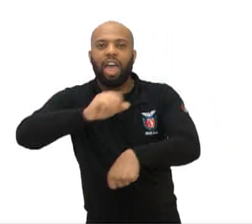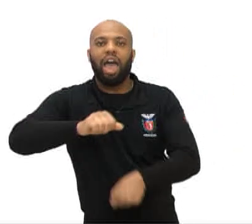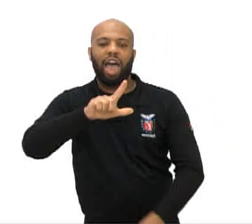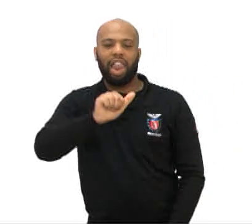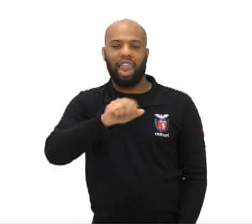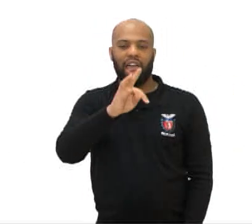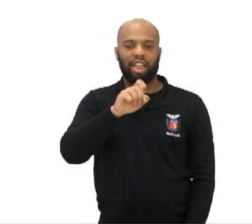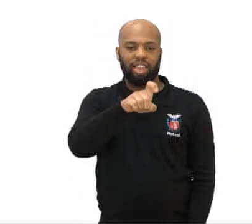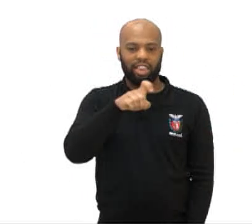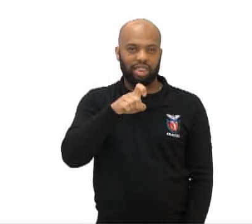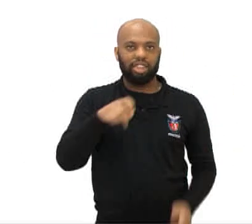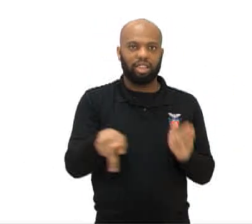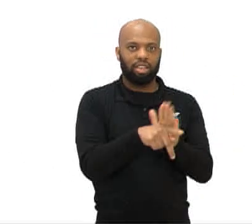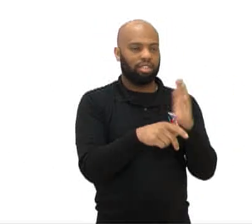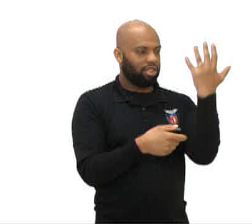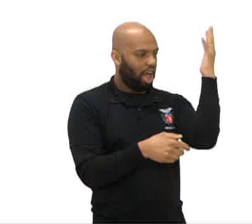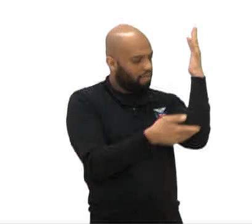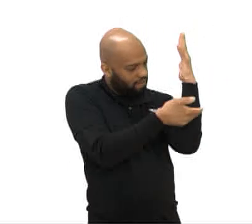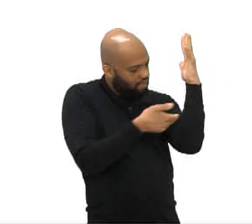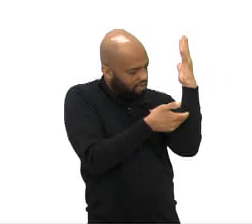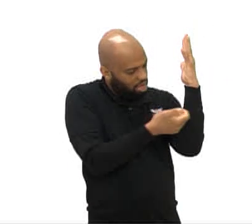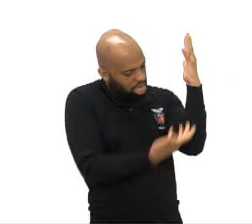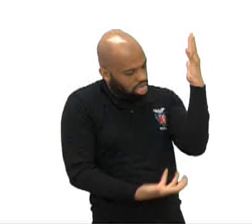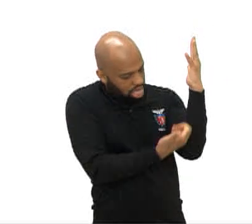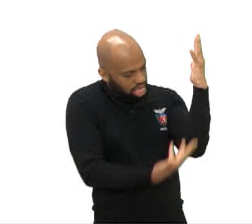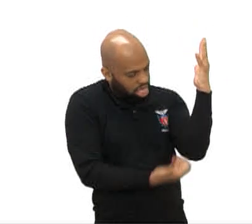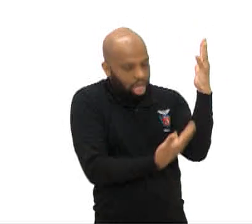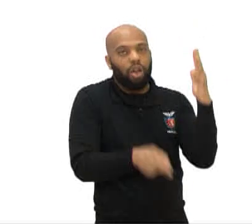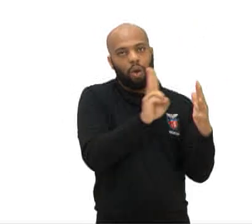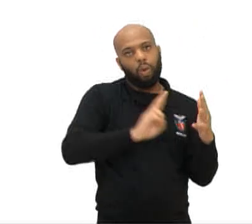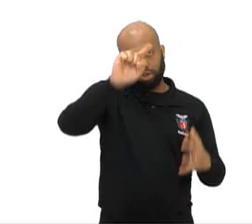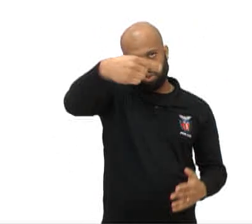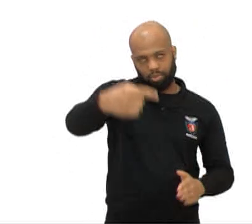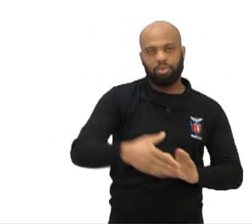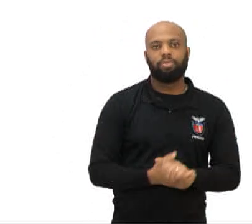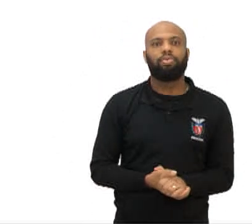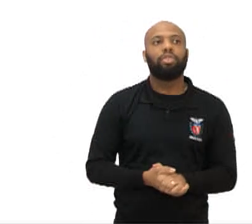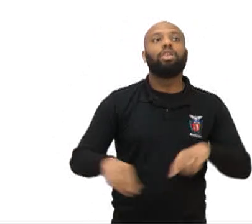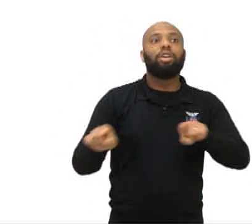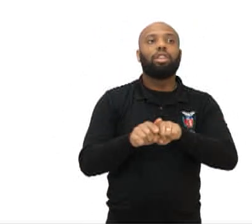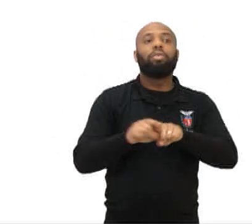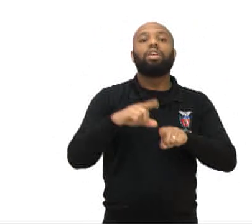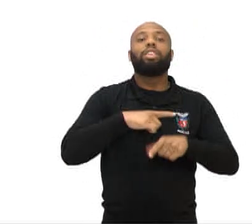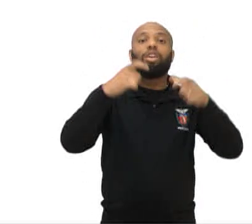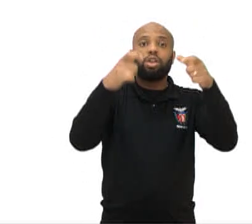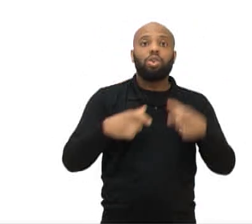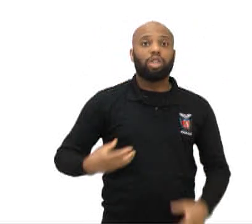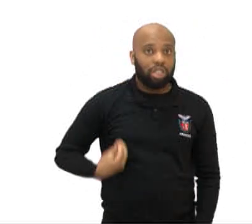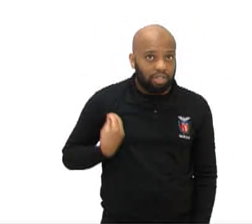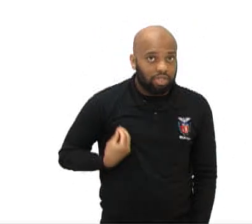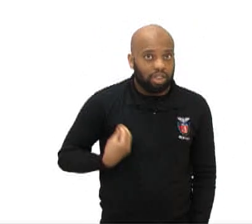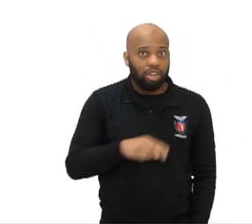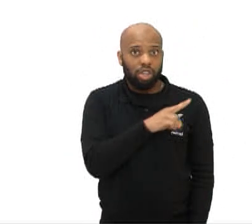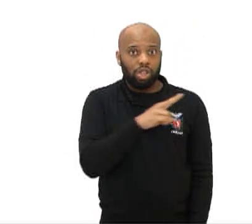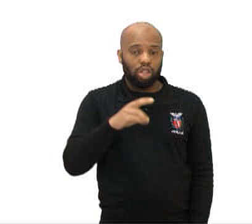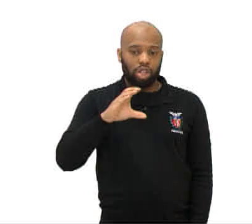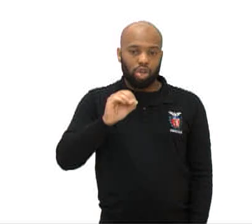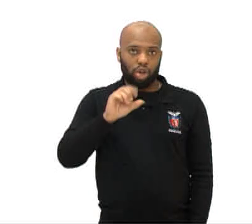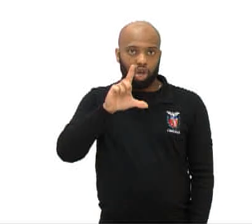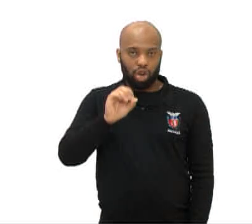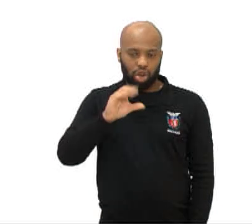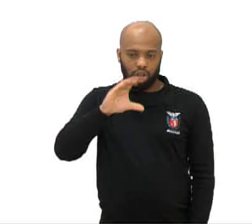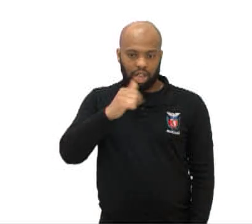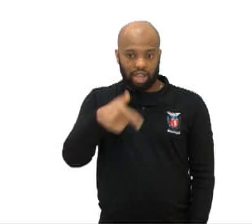a matéria-prima ali retirada das seringueiras, né? E o lugar onde eles vivem ali, a gente chama de